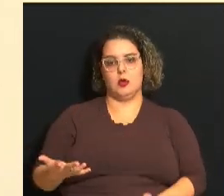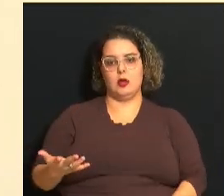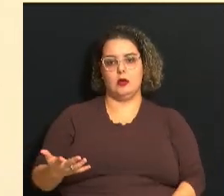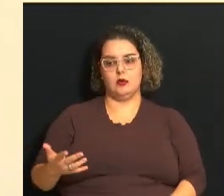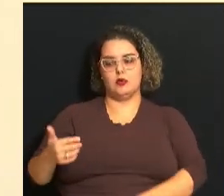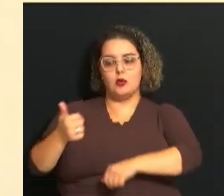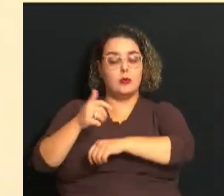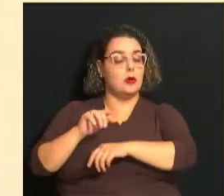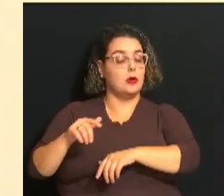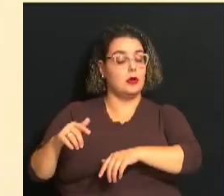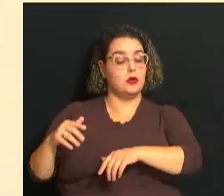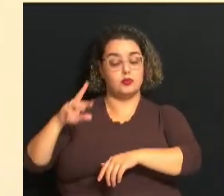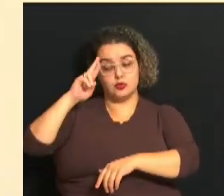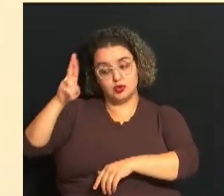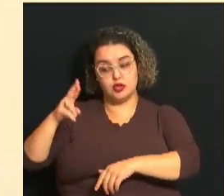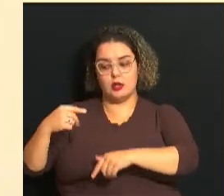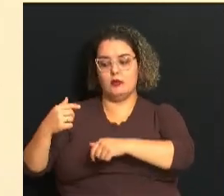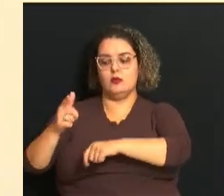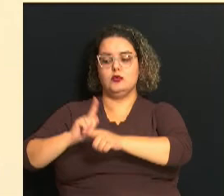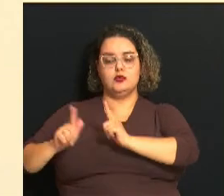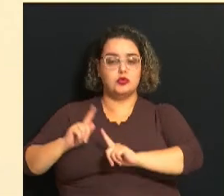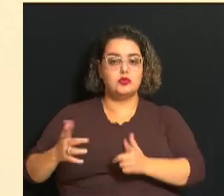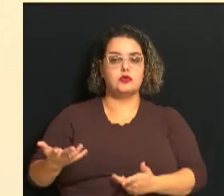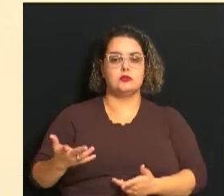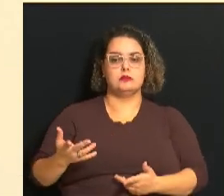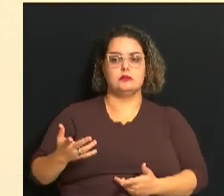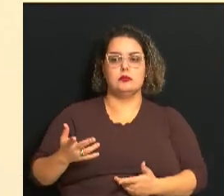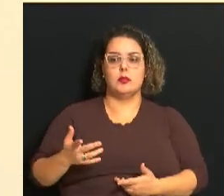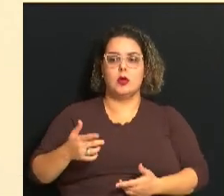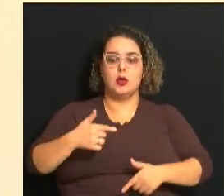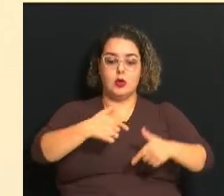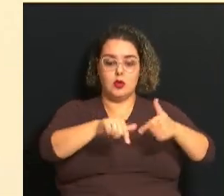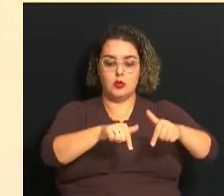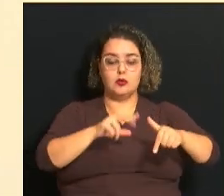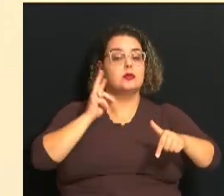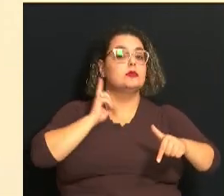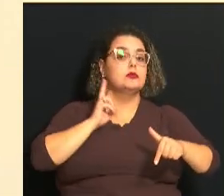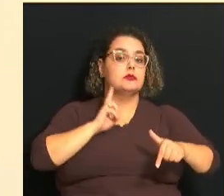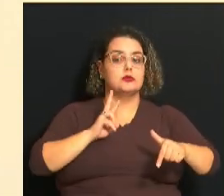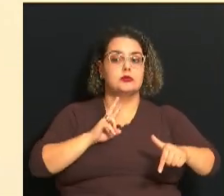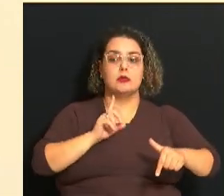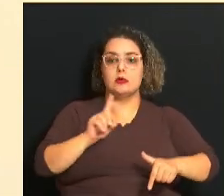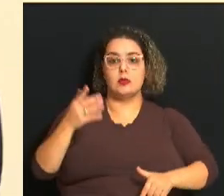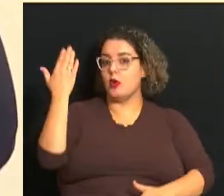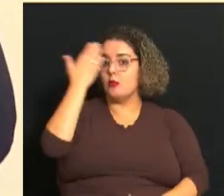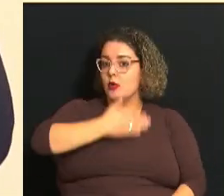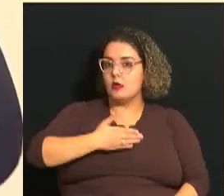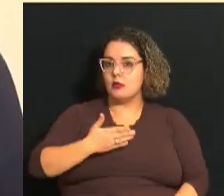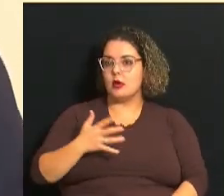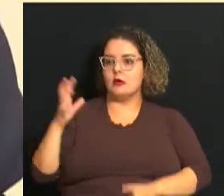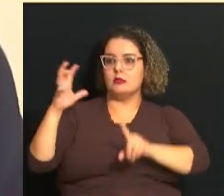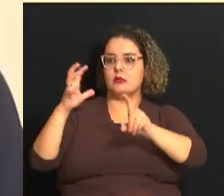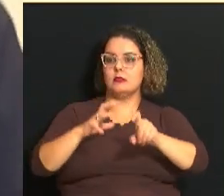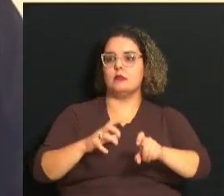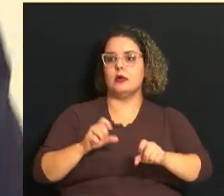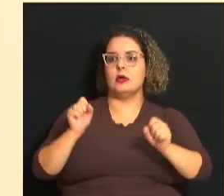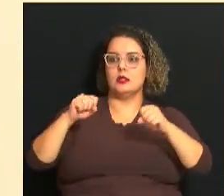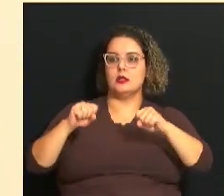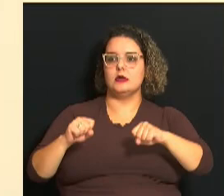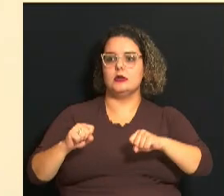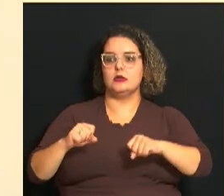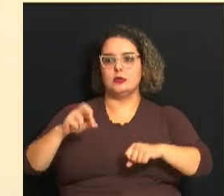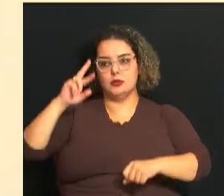é possível nesses casos que o trabalhador vítima não não preciso provar que ele foi assediado mas sim o